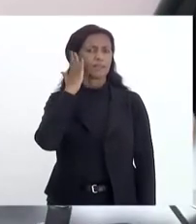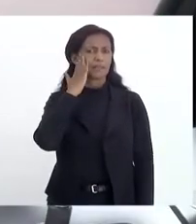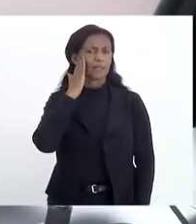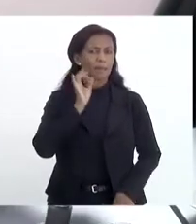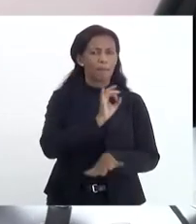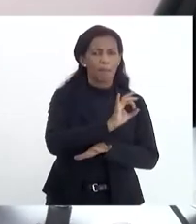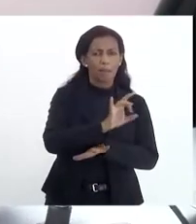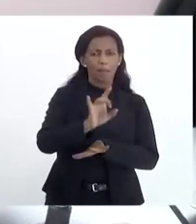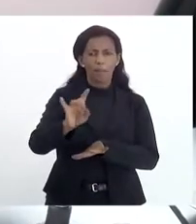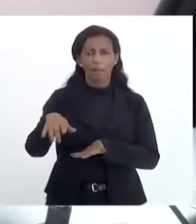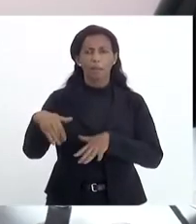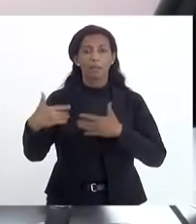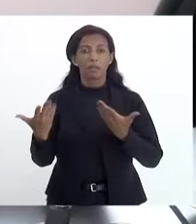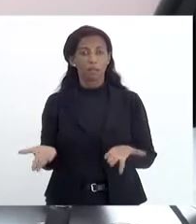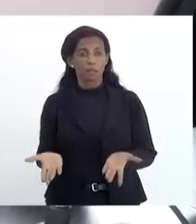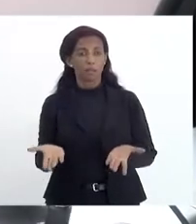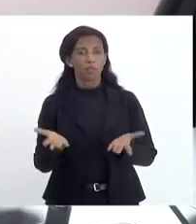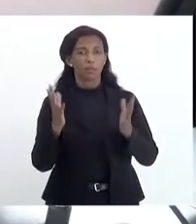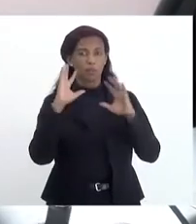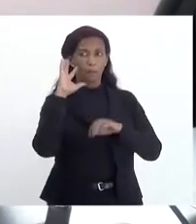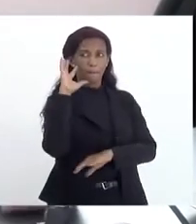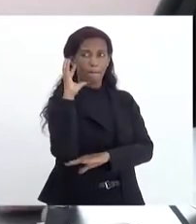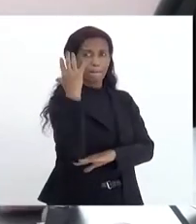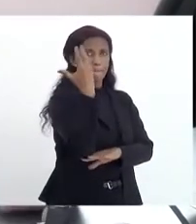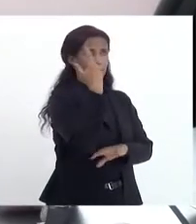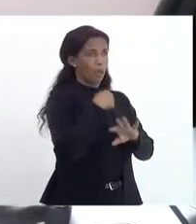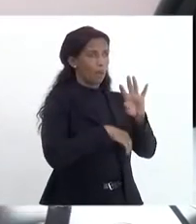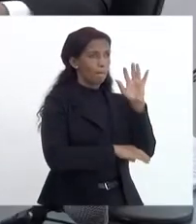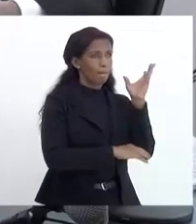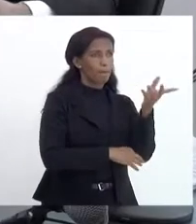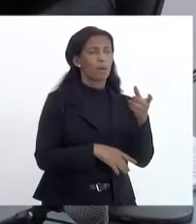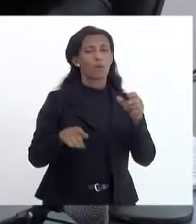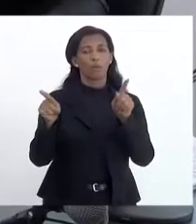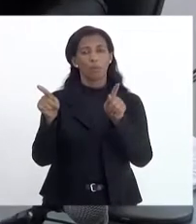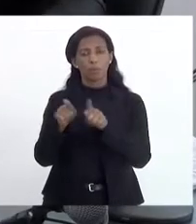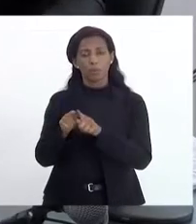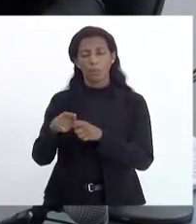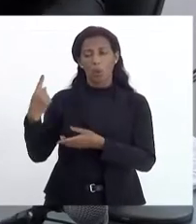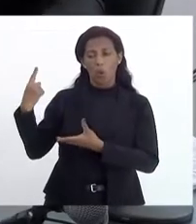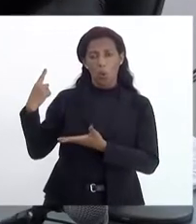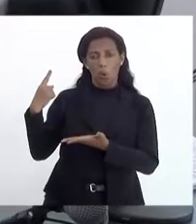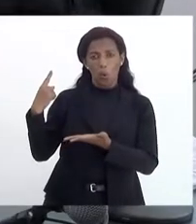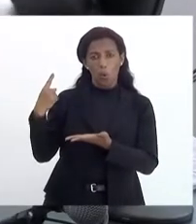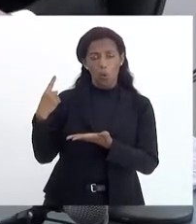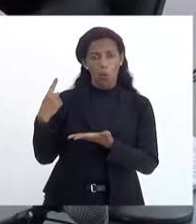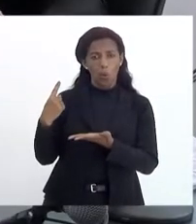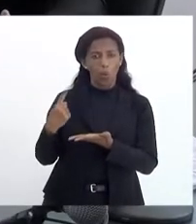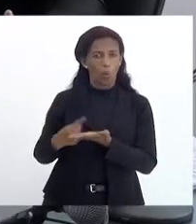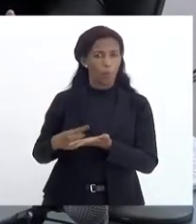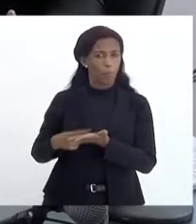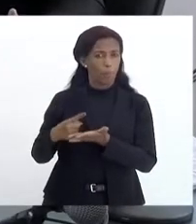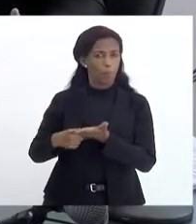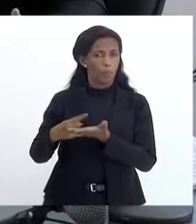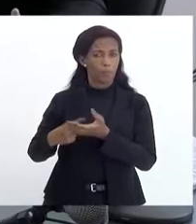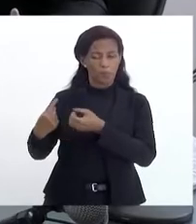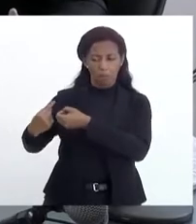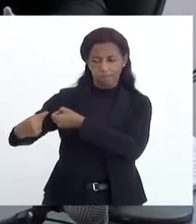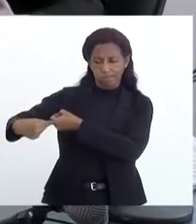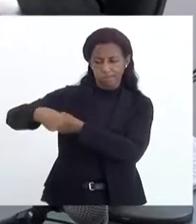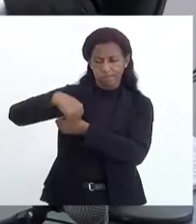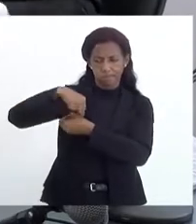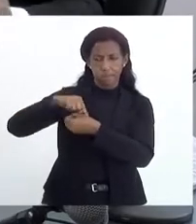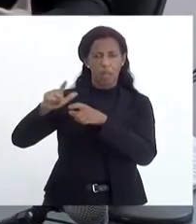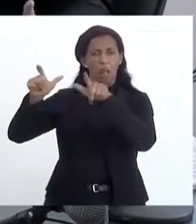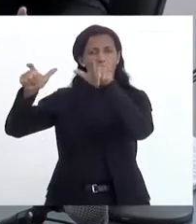em defesa do meio ambiente, da municipalidade, do compromisso que tem, porque conhece muito aquela região da Costa